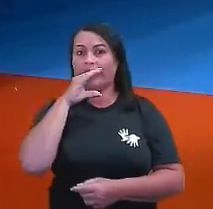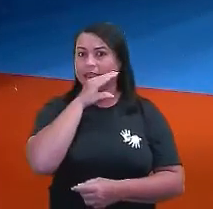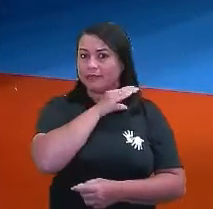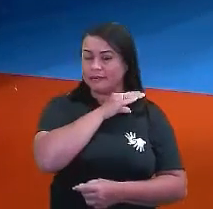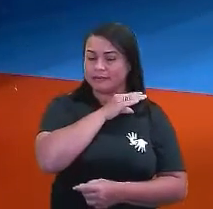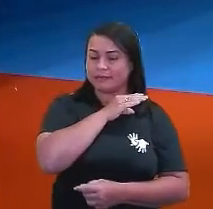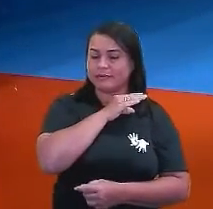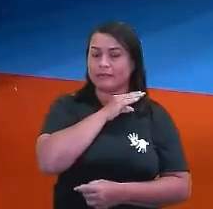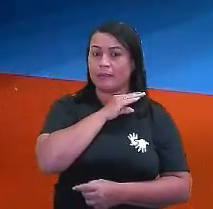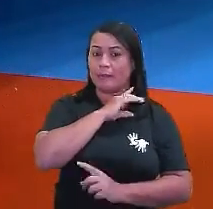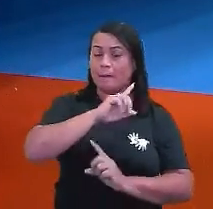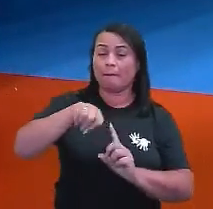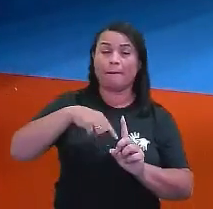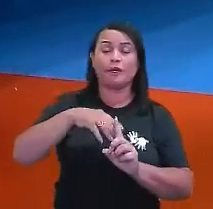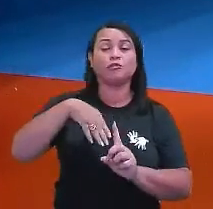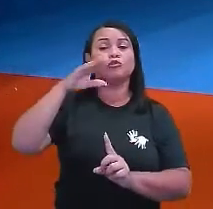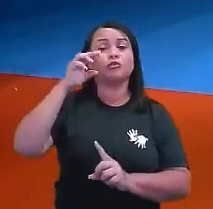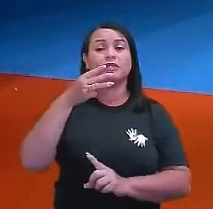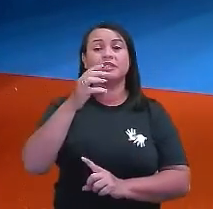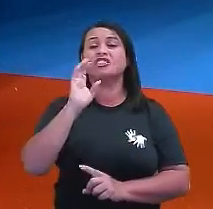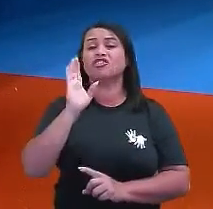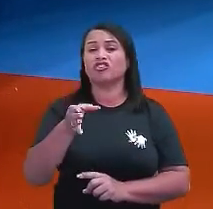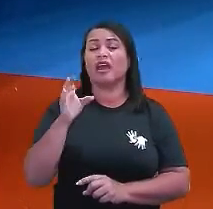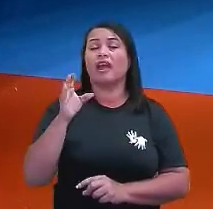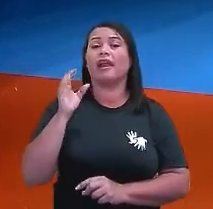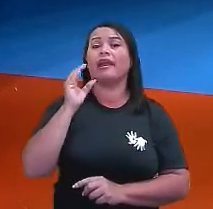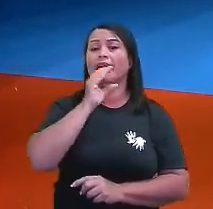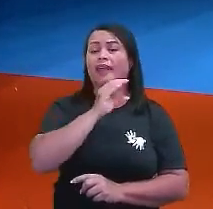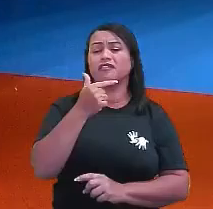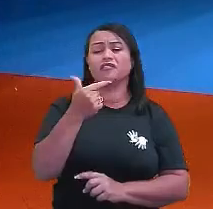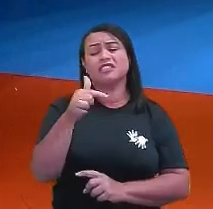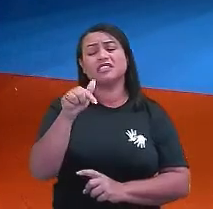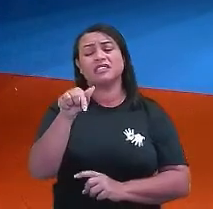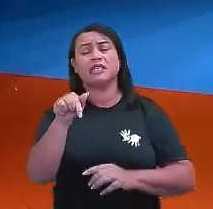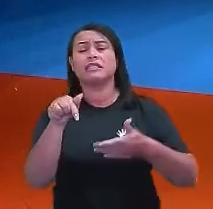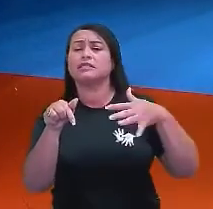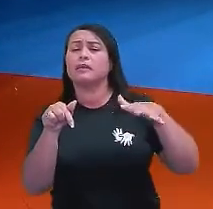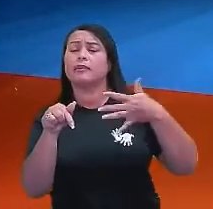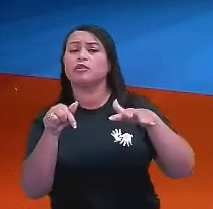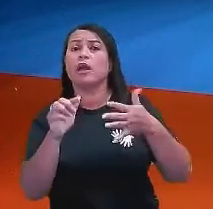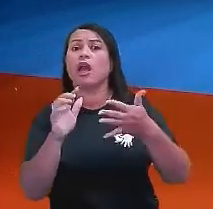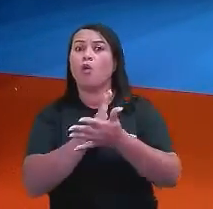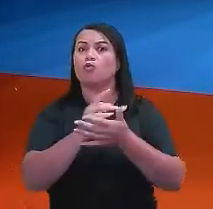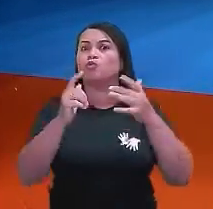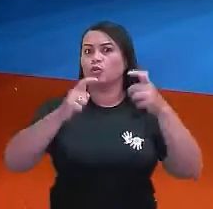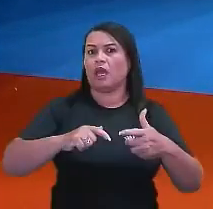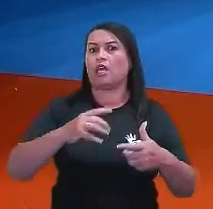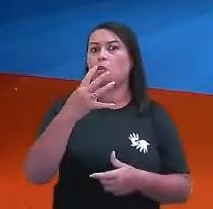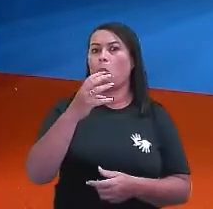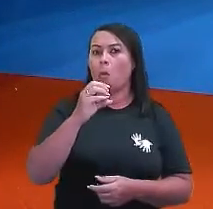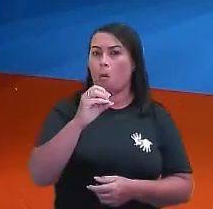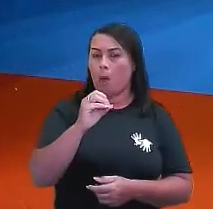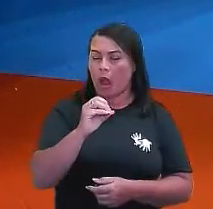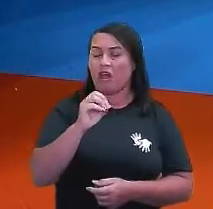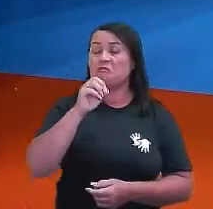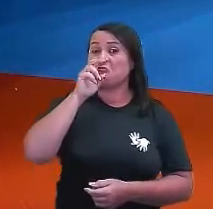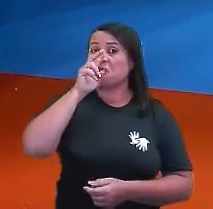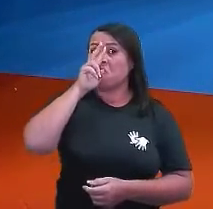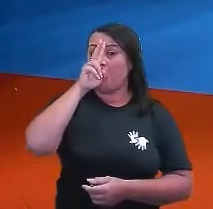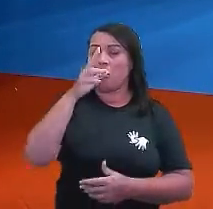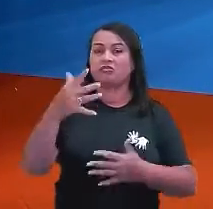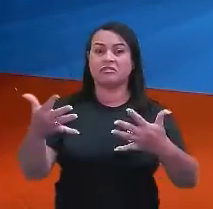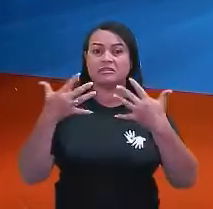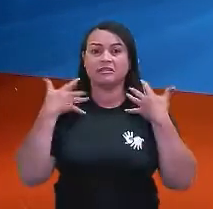quente. Tá certo? 27 ainda está agradável. Mas aí tem lugares que chegam a 40 graus. E aí fica muito